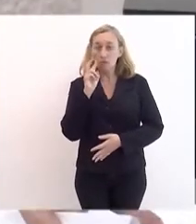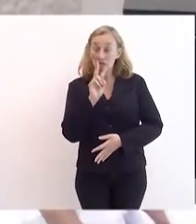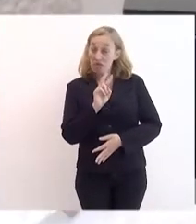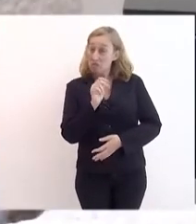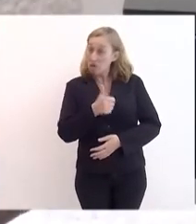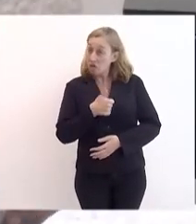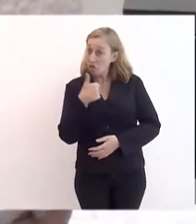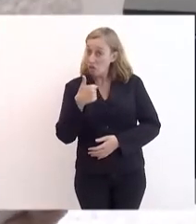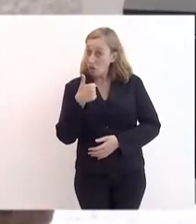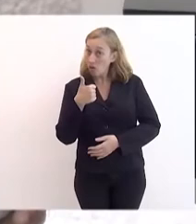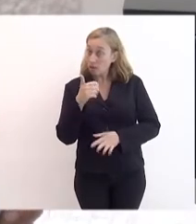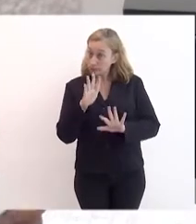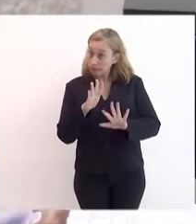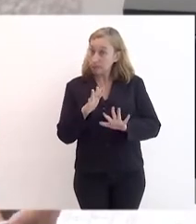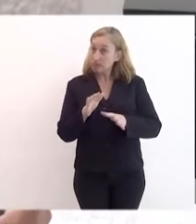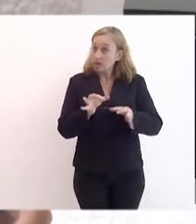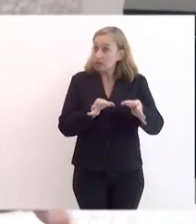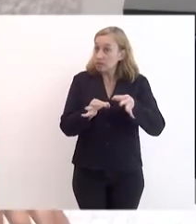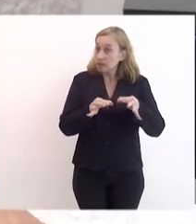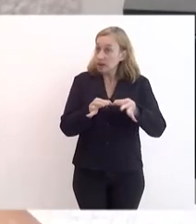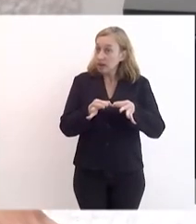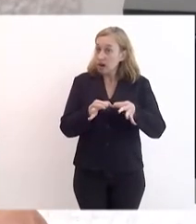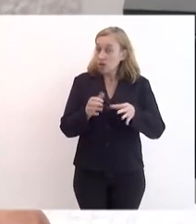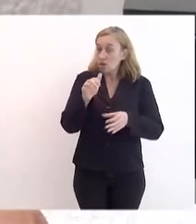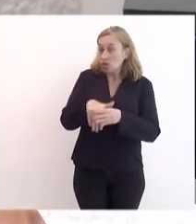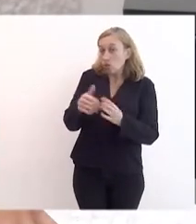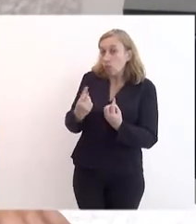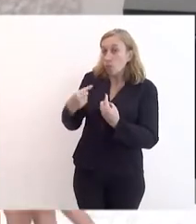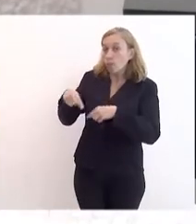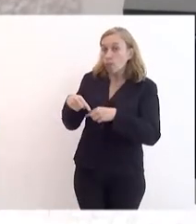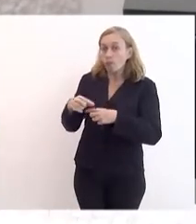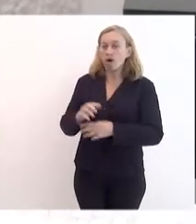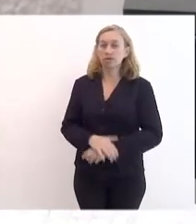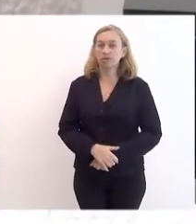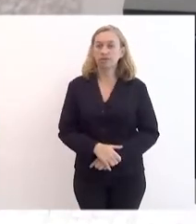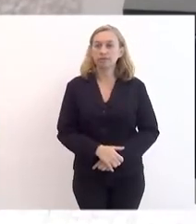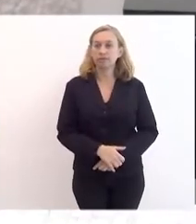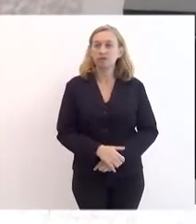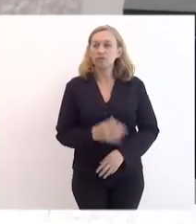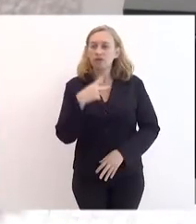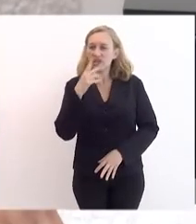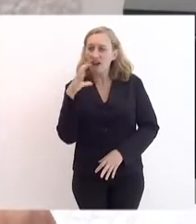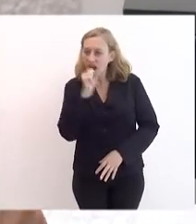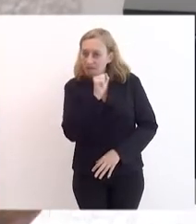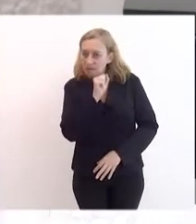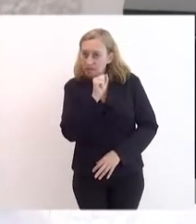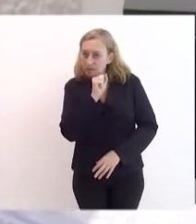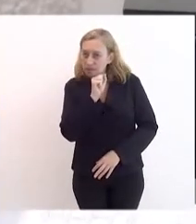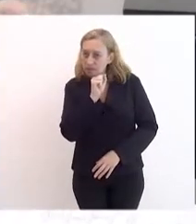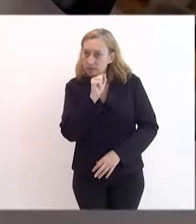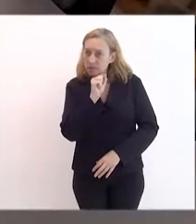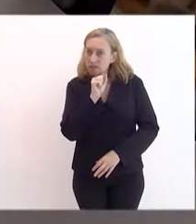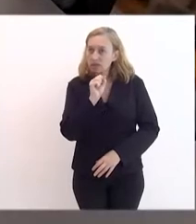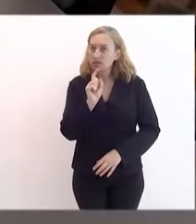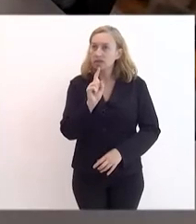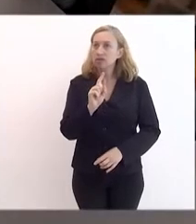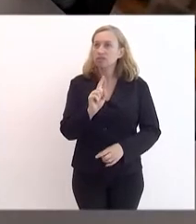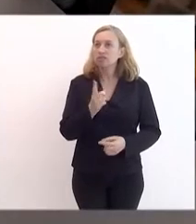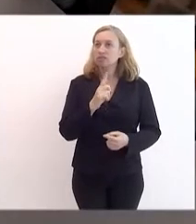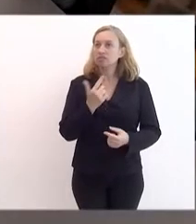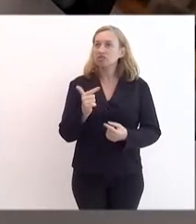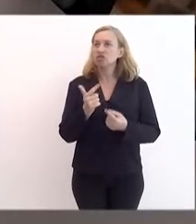caso, elaborar um voto divergente. Ok. Deputado... Beleza. Só uma palavrinha rápida, até porque com a vista não há discussão.